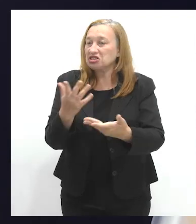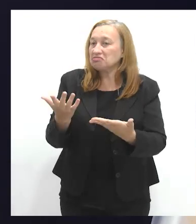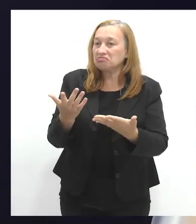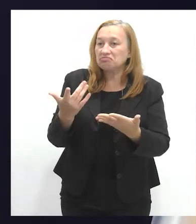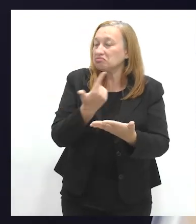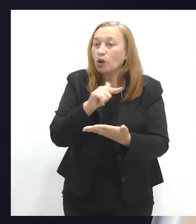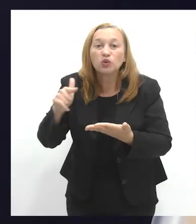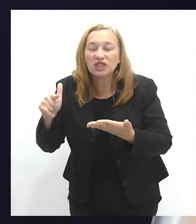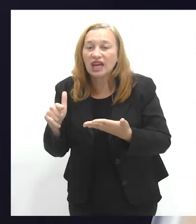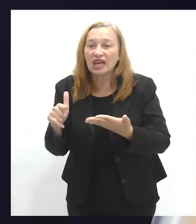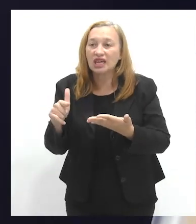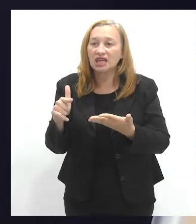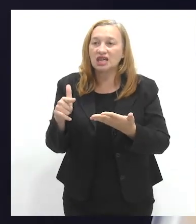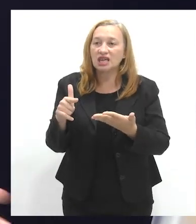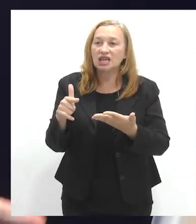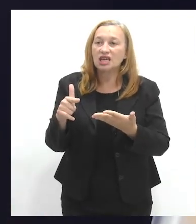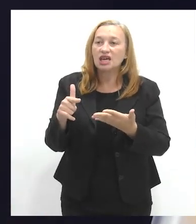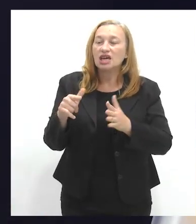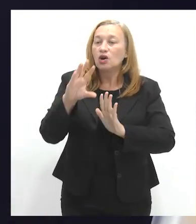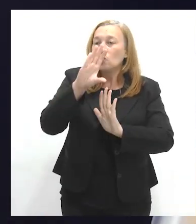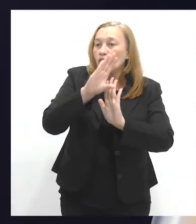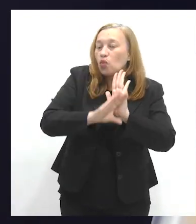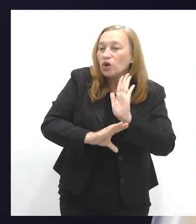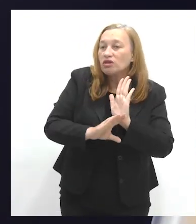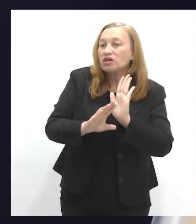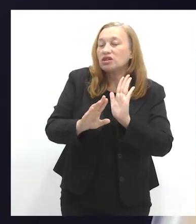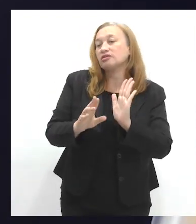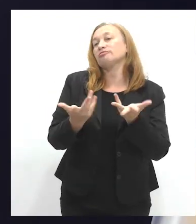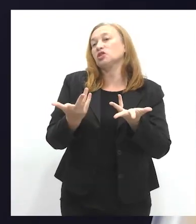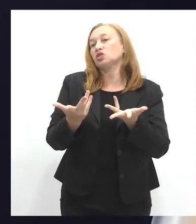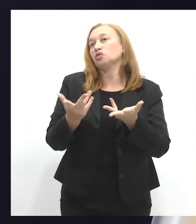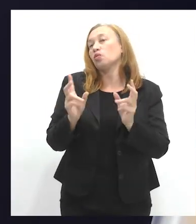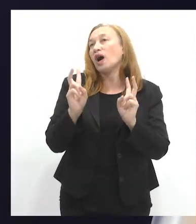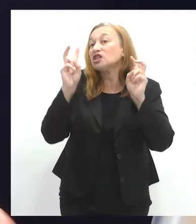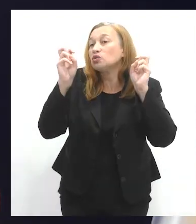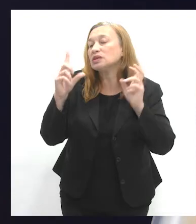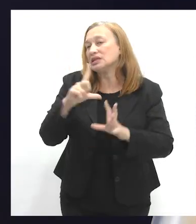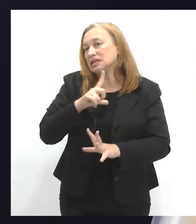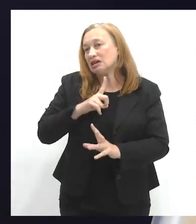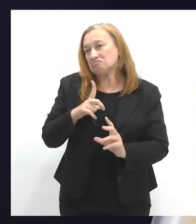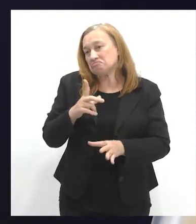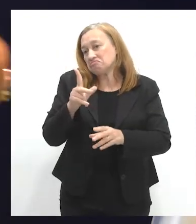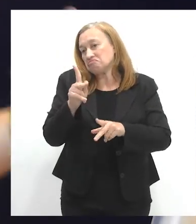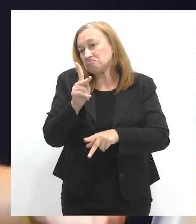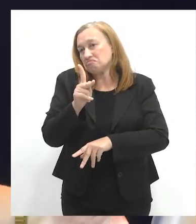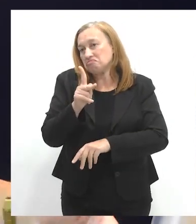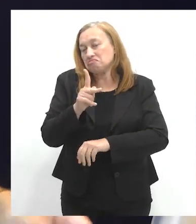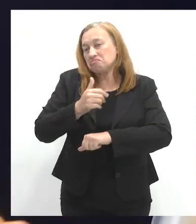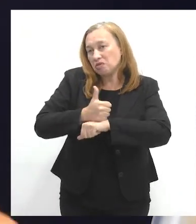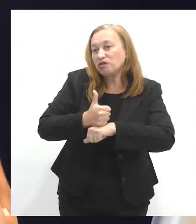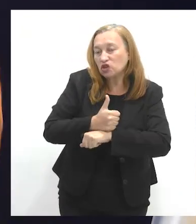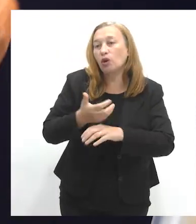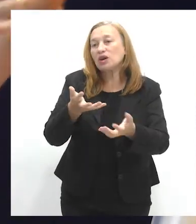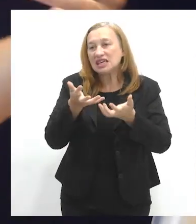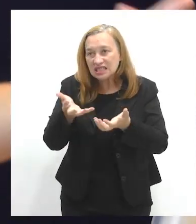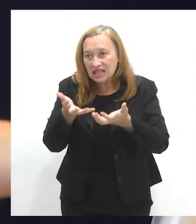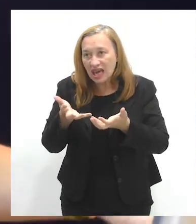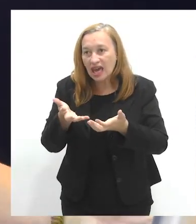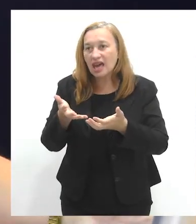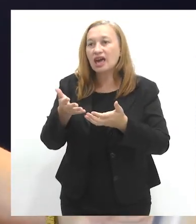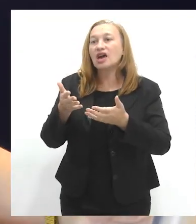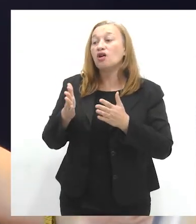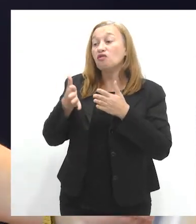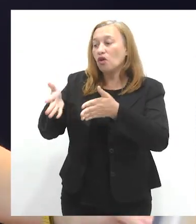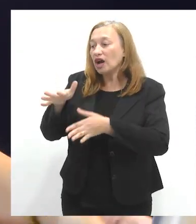licenciaturas, nós não temos nenhuma grade que fale sobre isso. Se algum profissional quiser se especializar, ele precisa fazer